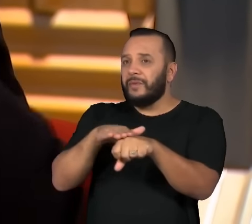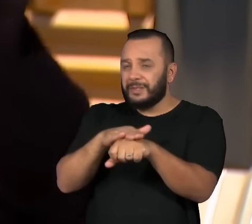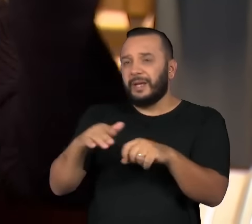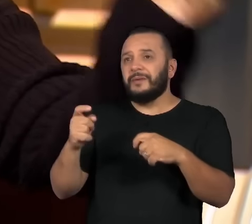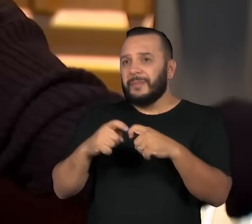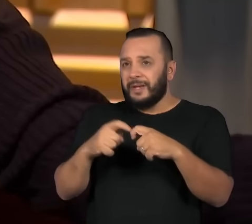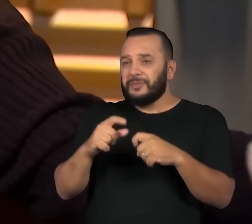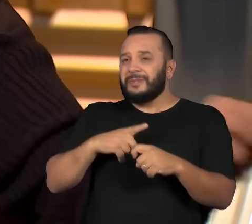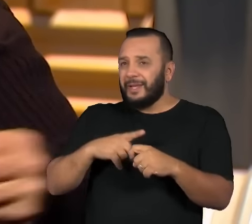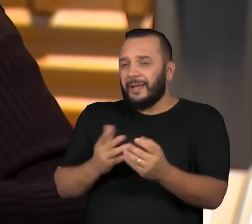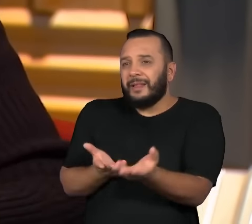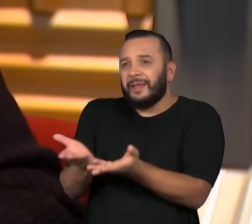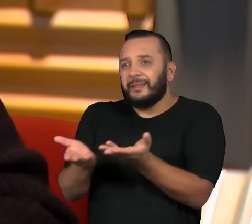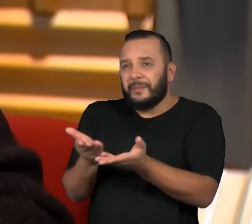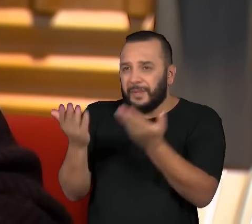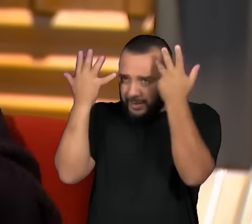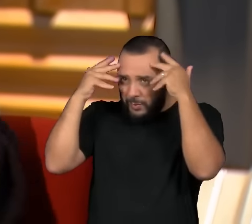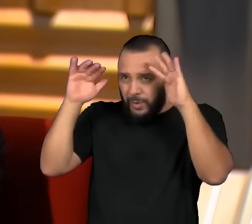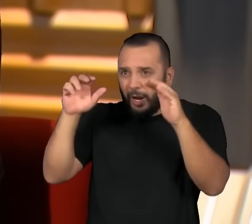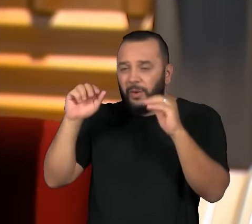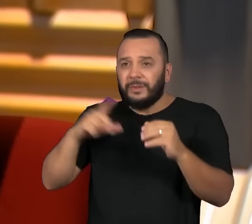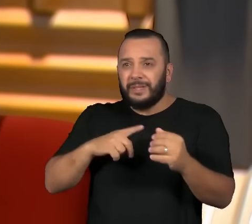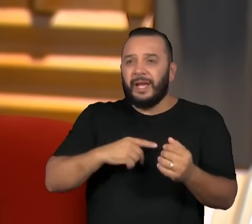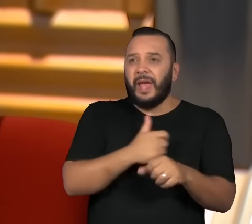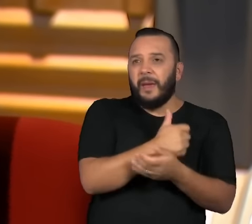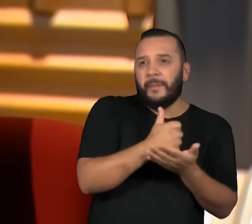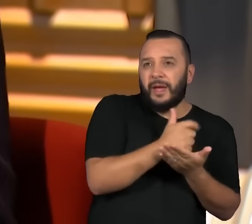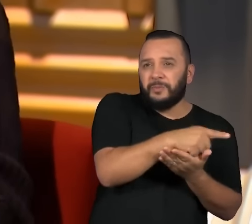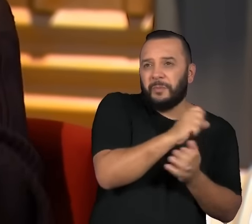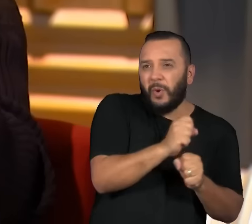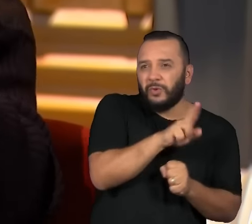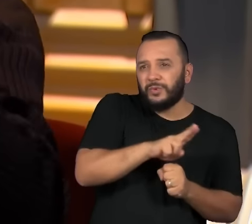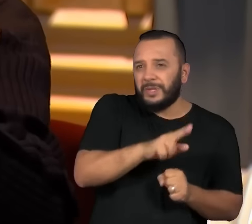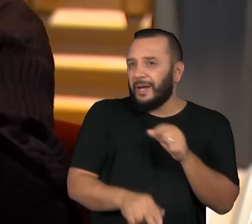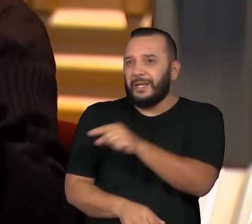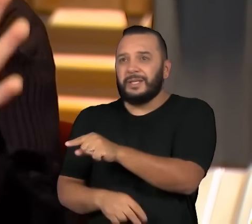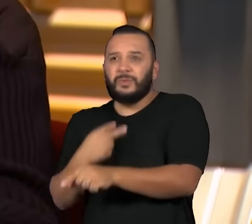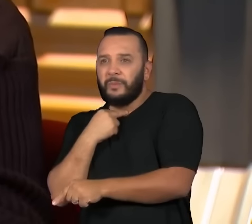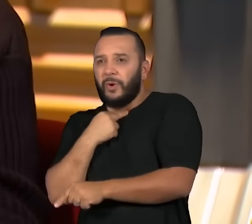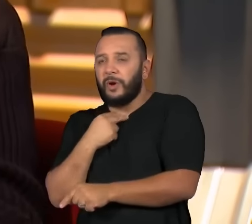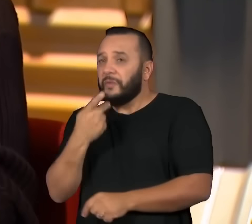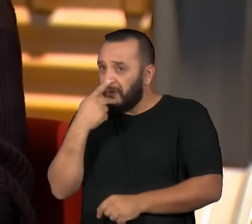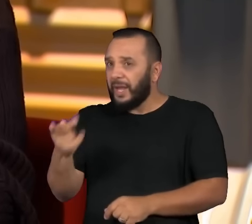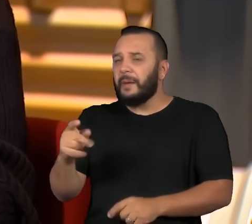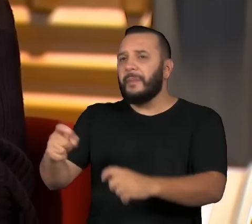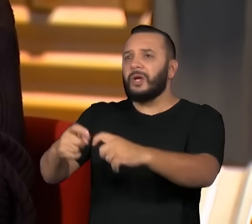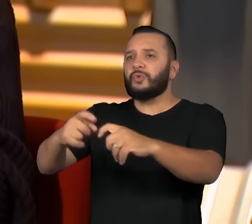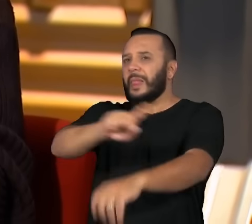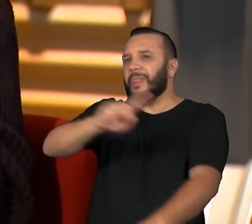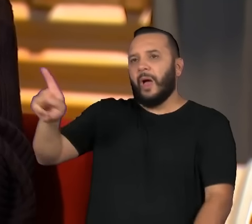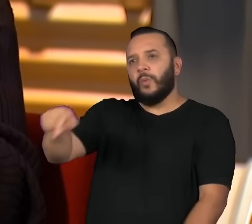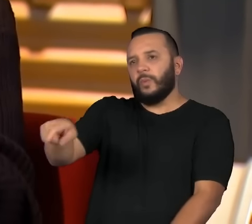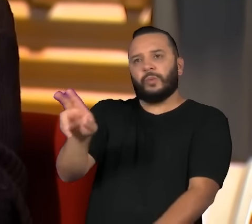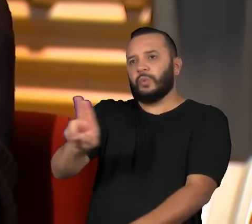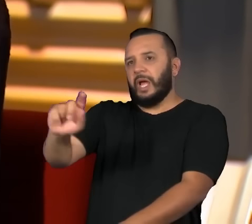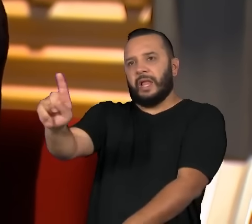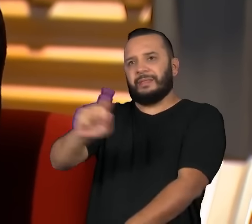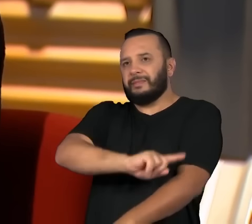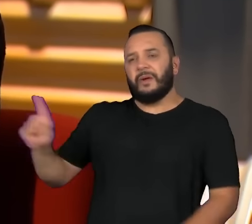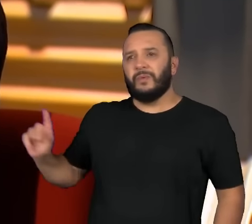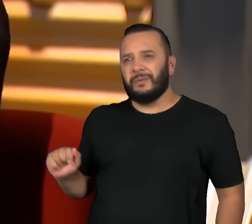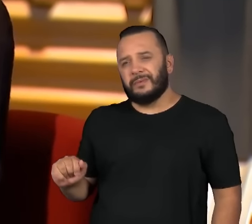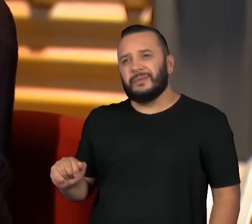para saber, vai usar esse medicamento, vai usar esse, não, tem esse, entendeu? Ou falar um não para o médico. Enfim, mostrar que o